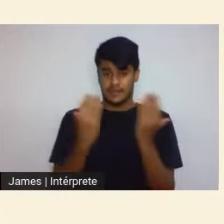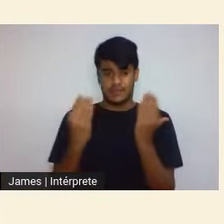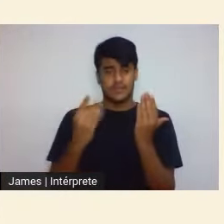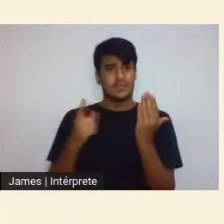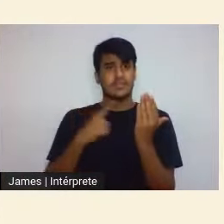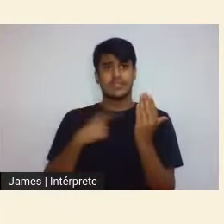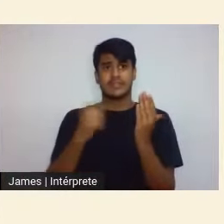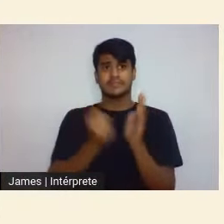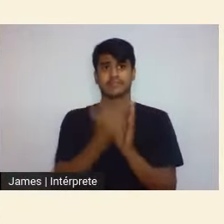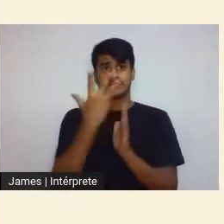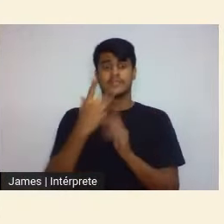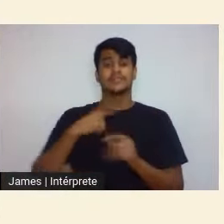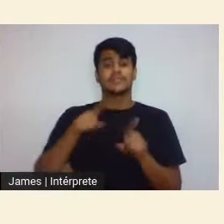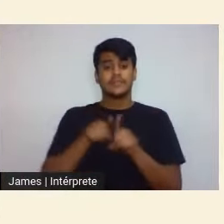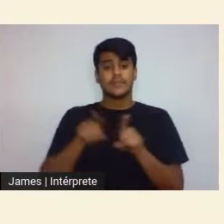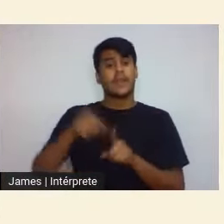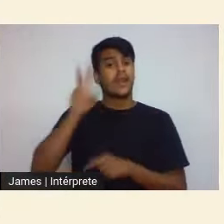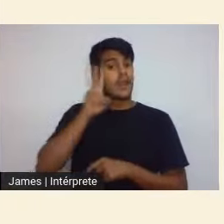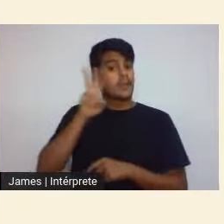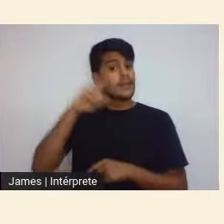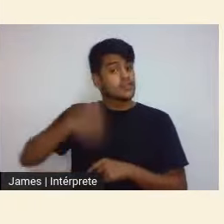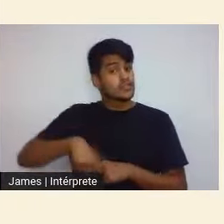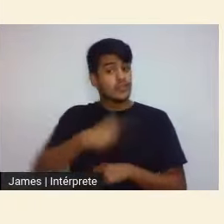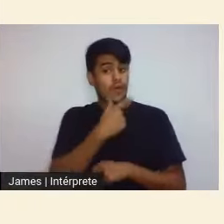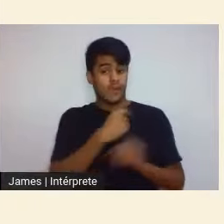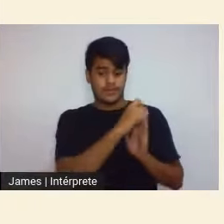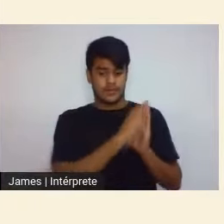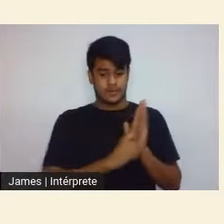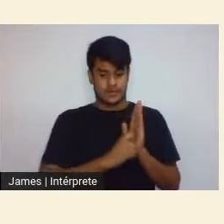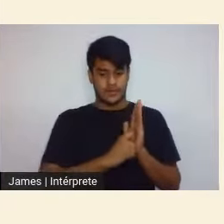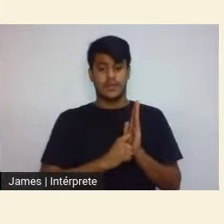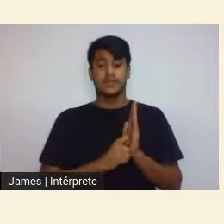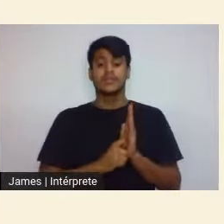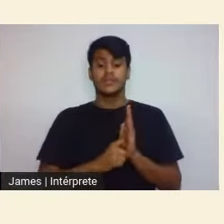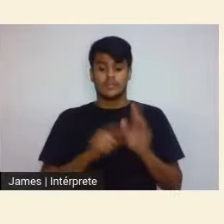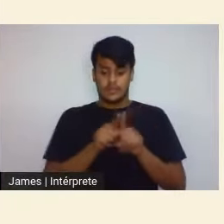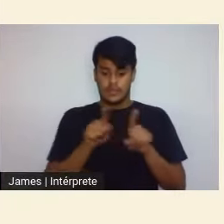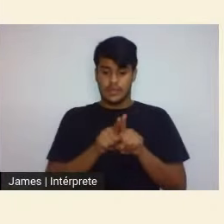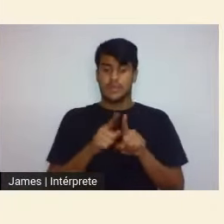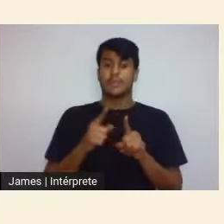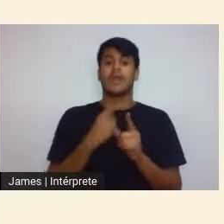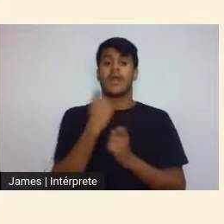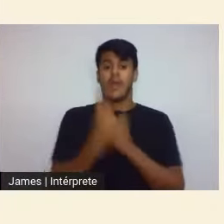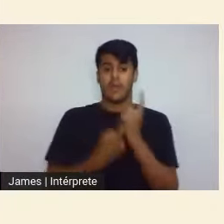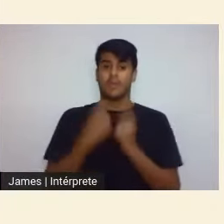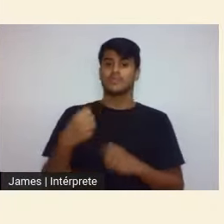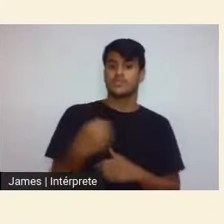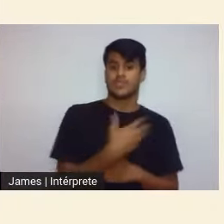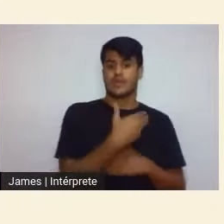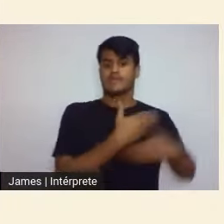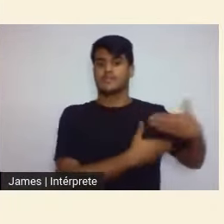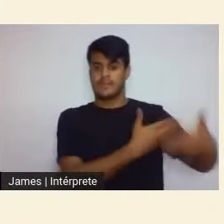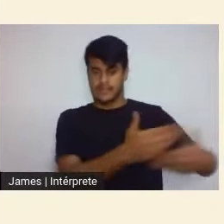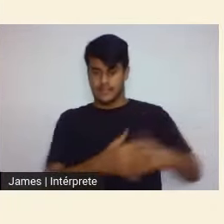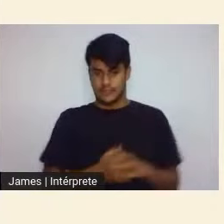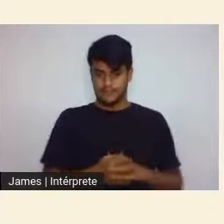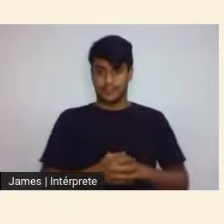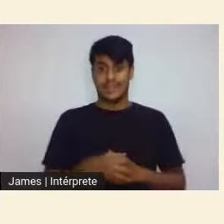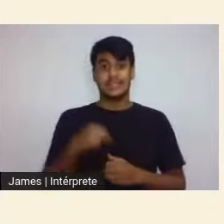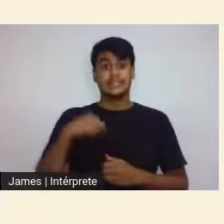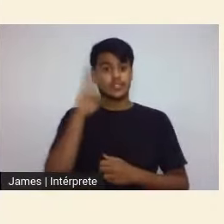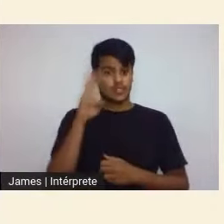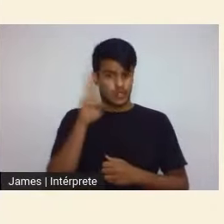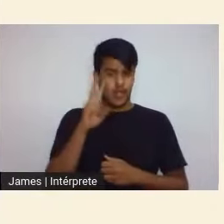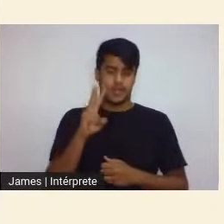e retocadas pelo autor, retirando versos, incluindo novas passagens. Nessa feição, Cobra